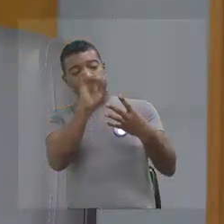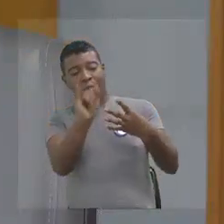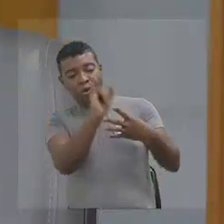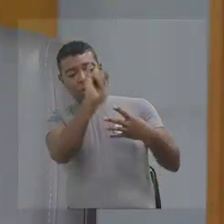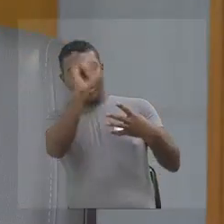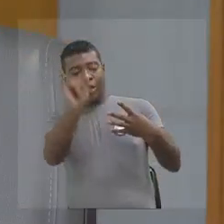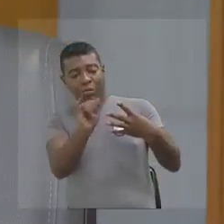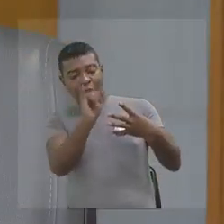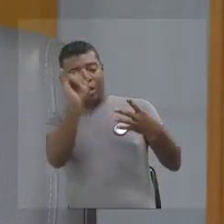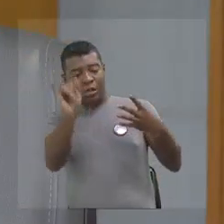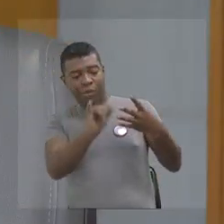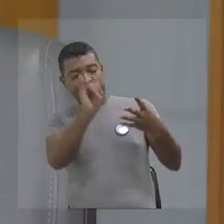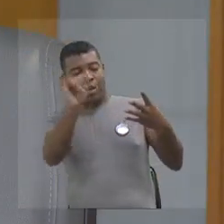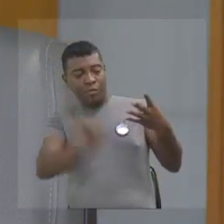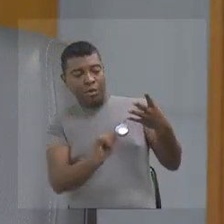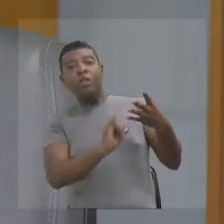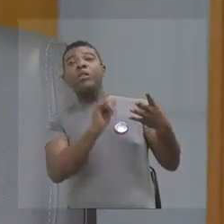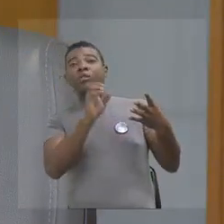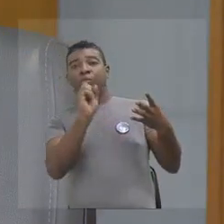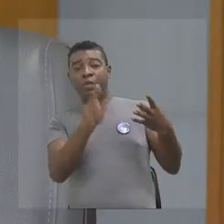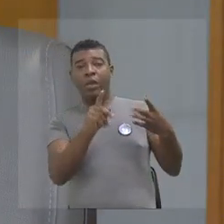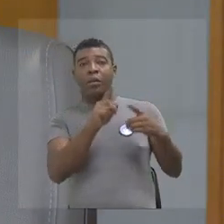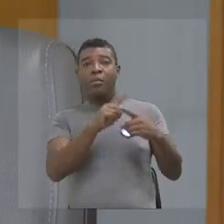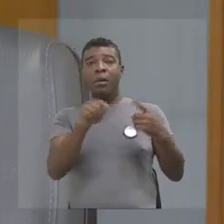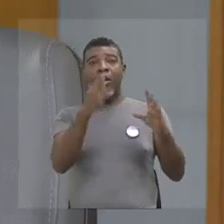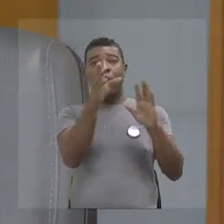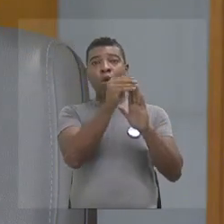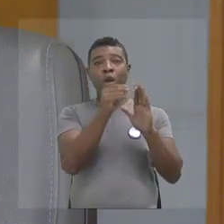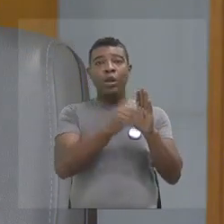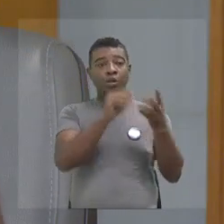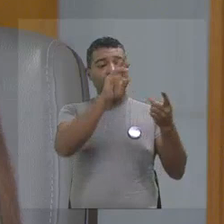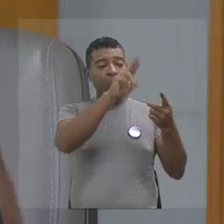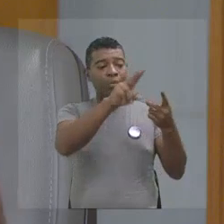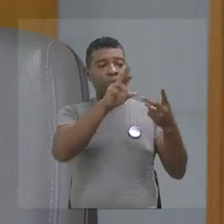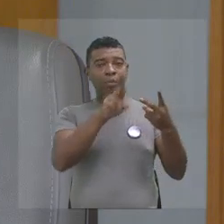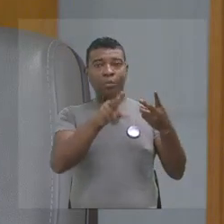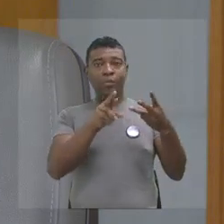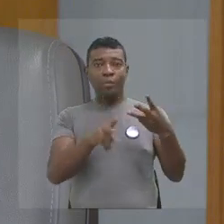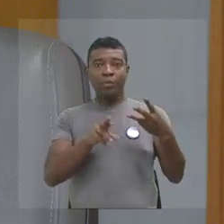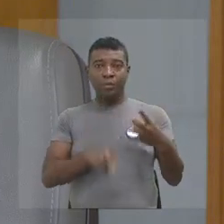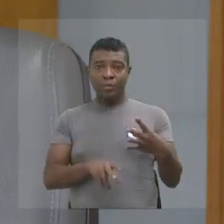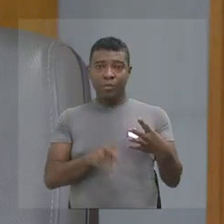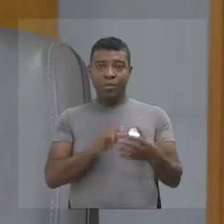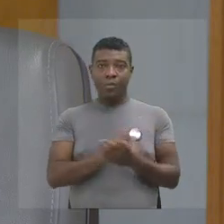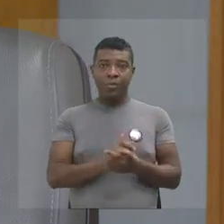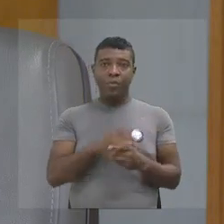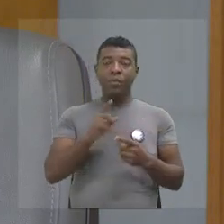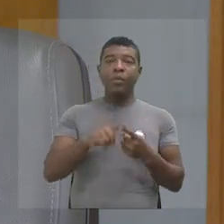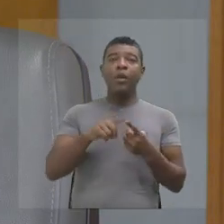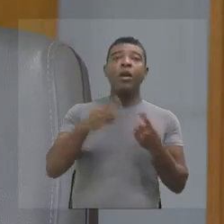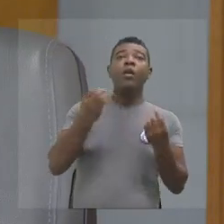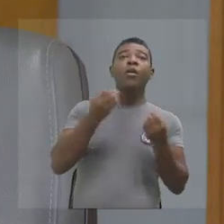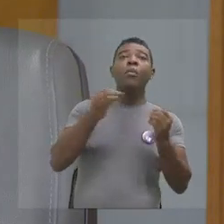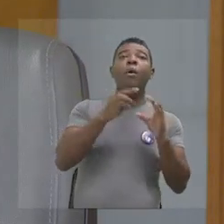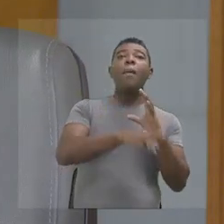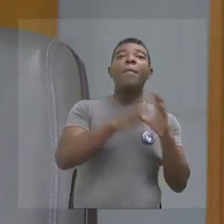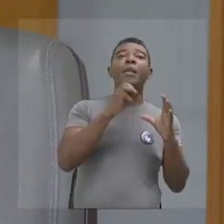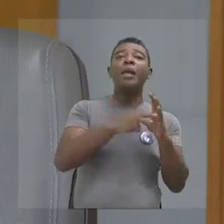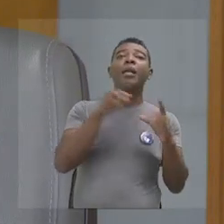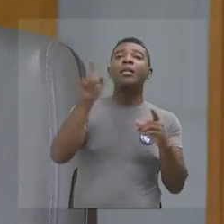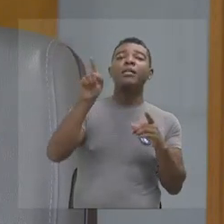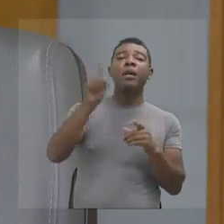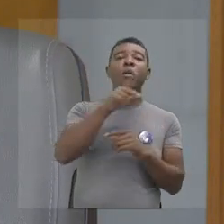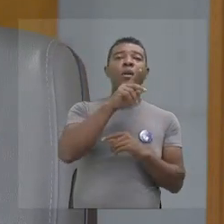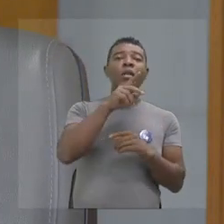serem bastante diferentes entre si no conteúdo A primeira é sobre a perspectiva da mineração em Piumhi a gente tem recebido